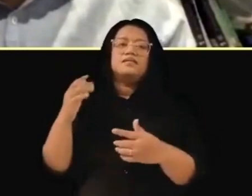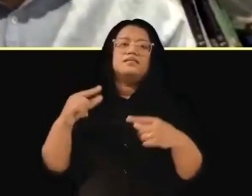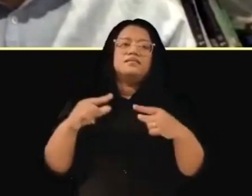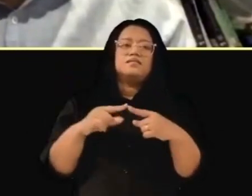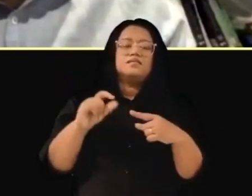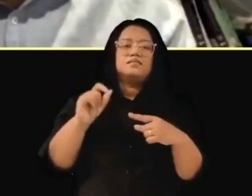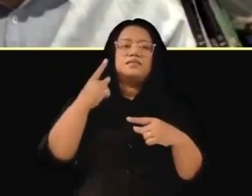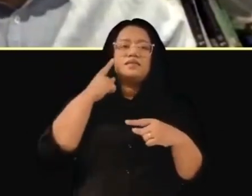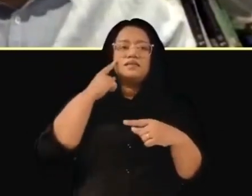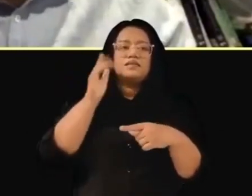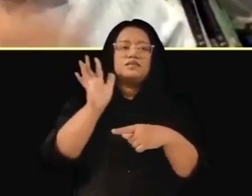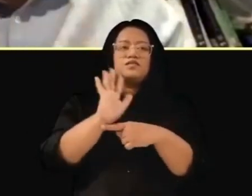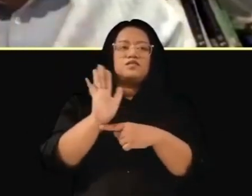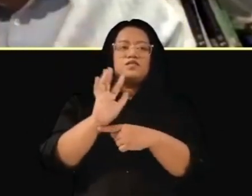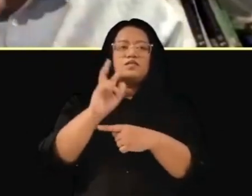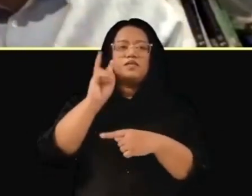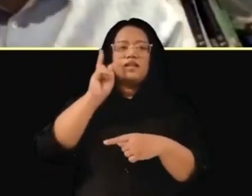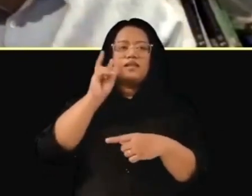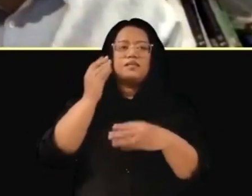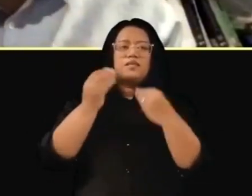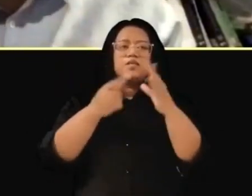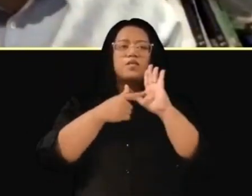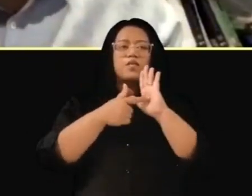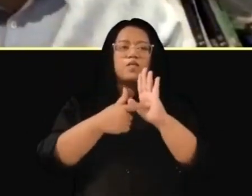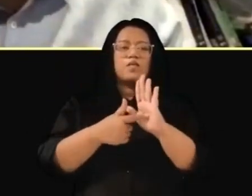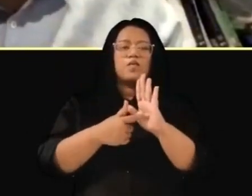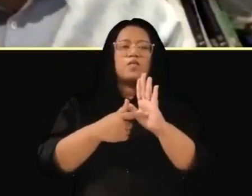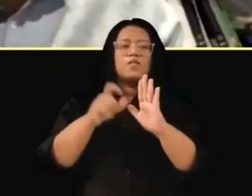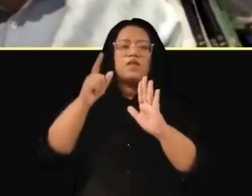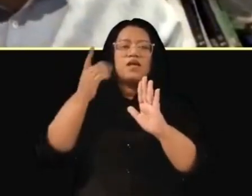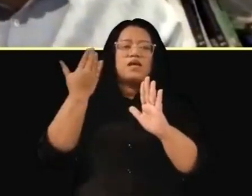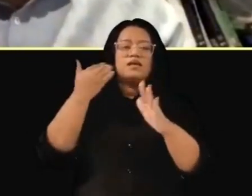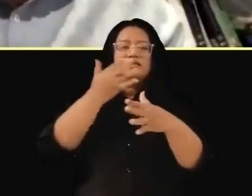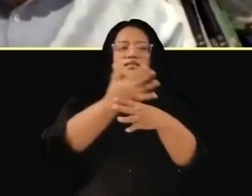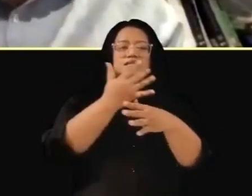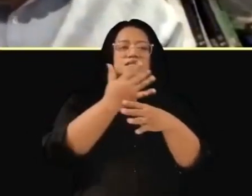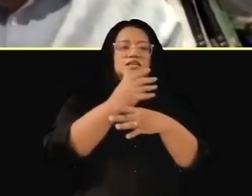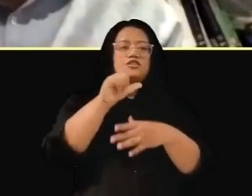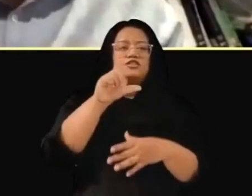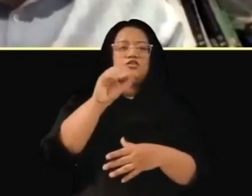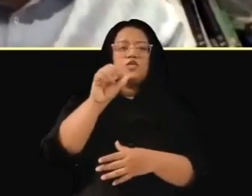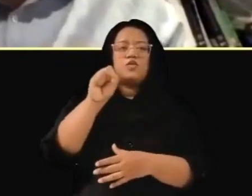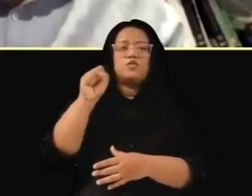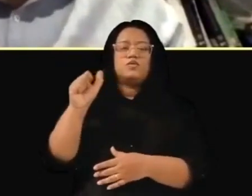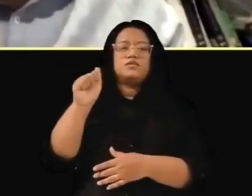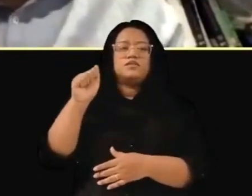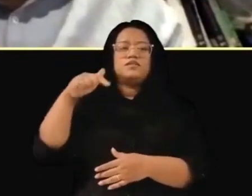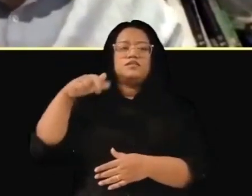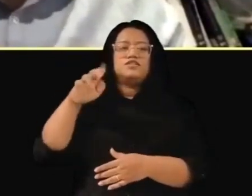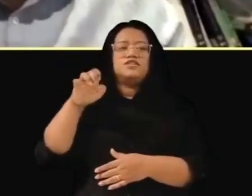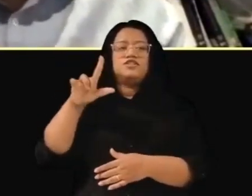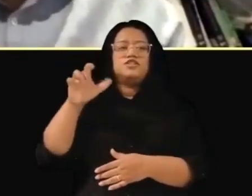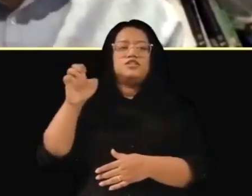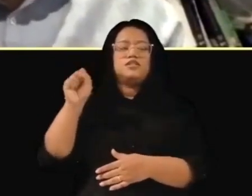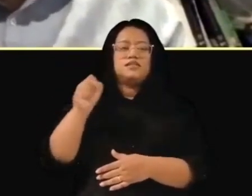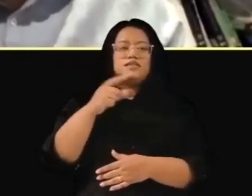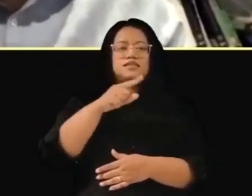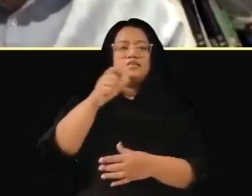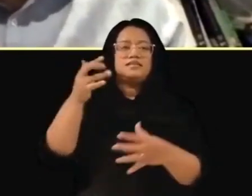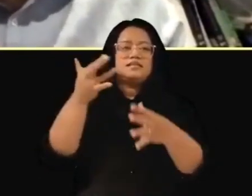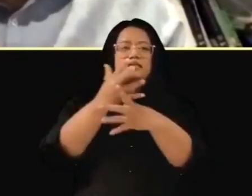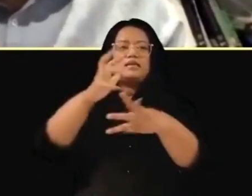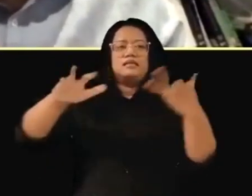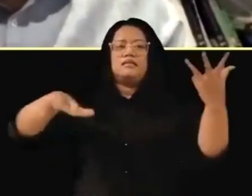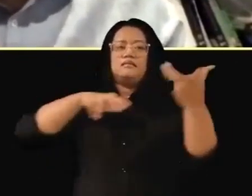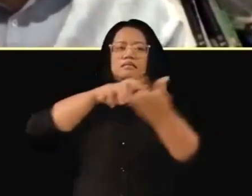Blade Runner, né? Se vocês bem se lembram, como é que se mostrava aquela Los Angeles bastante caótica e um mundo para além, né? Que não fica muito claro